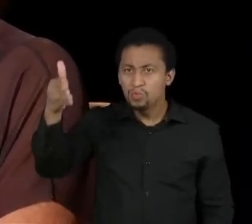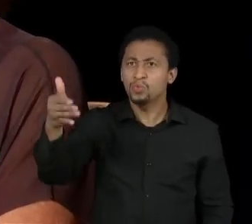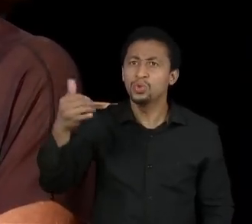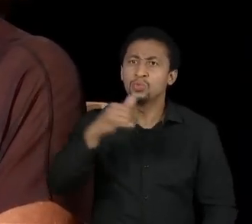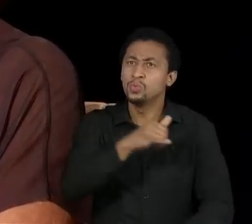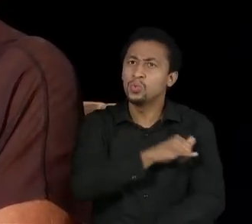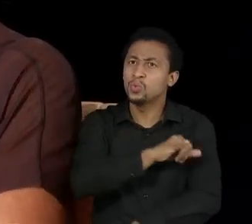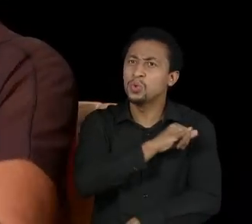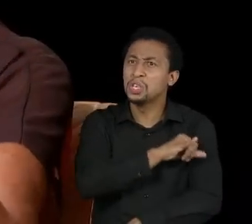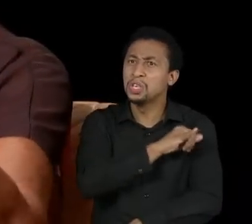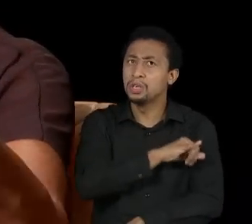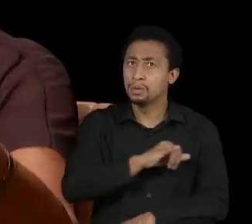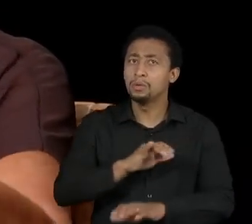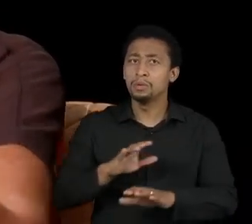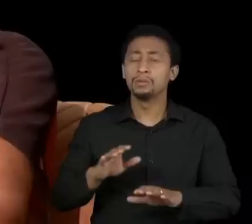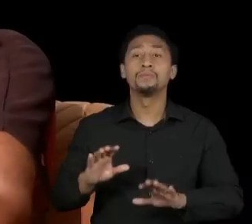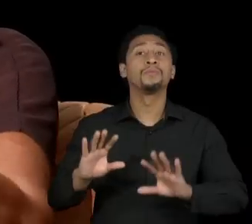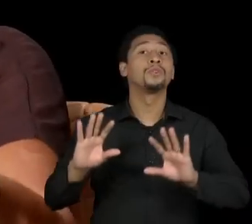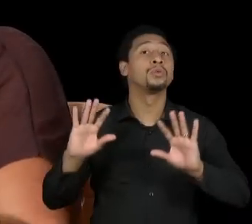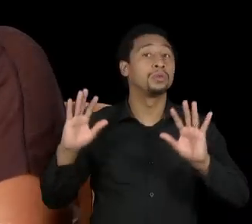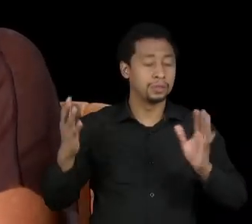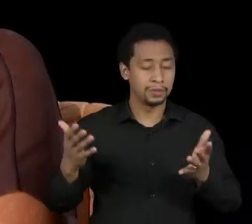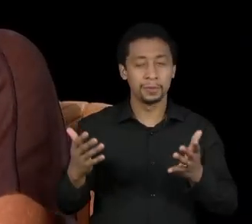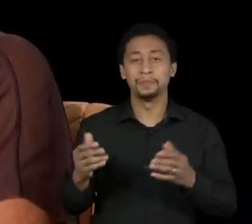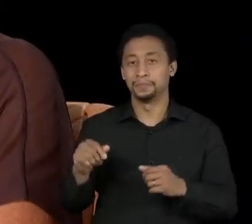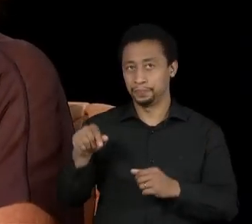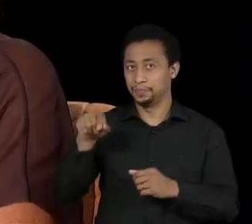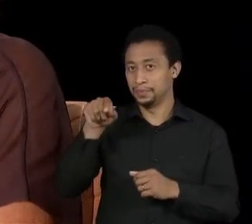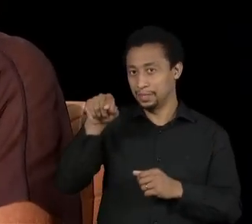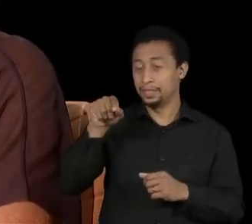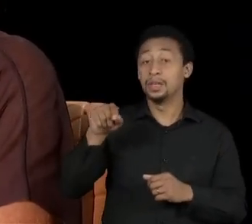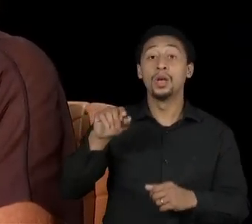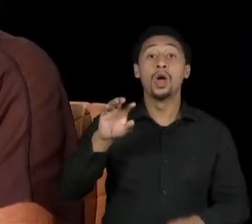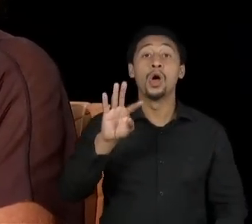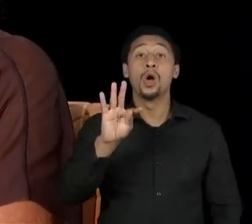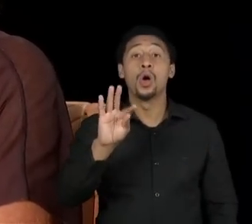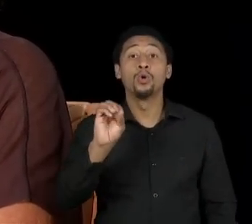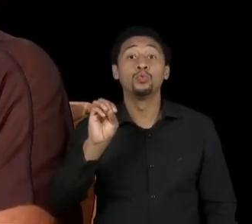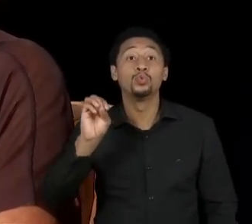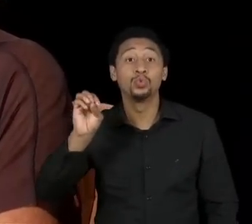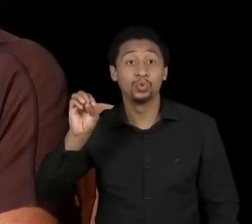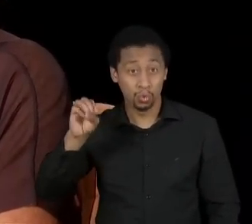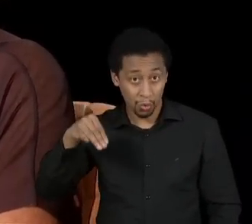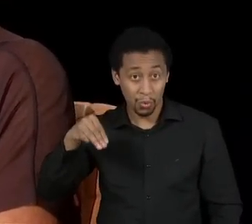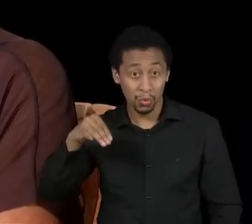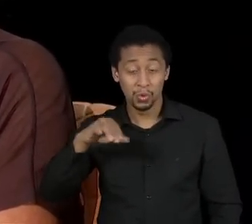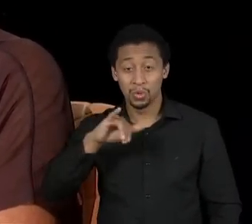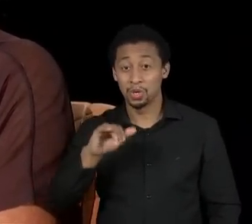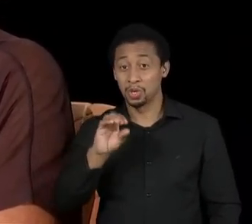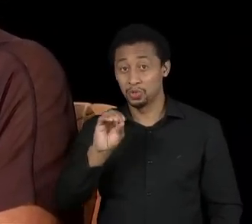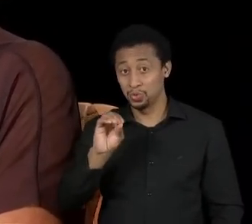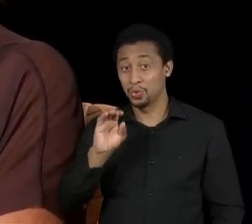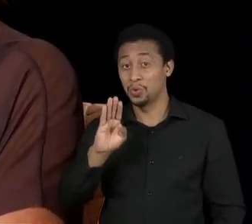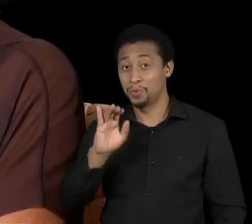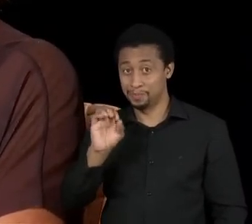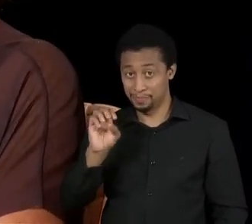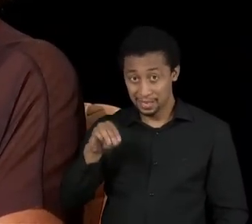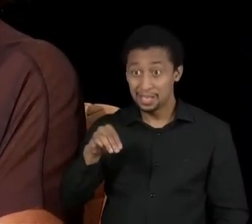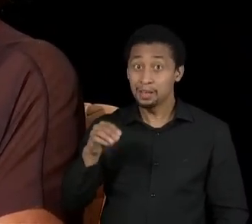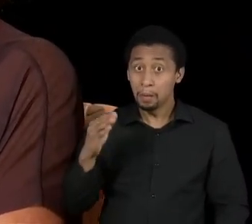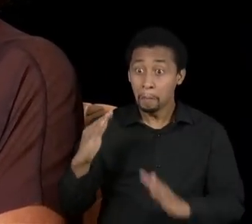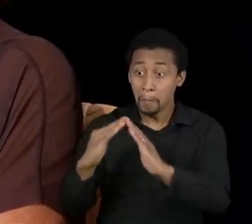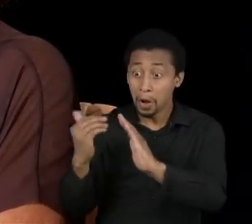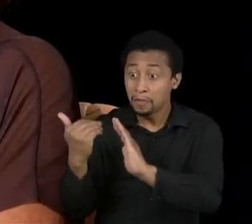na Nascimento Silva, a famosa. Nascimento Silva, o Tom Jobim morava em frente, o Joaquim e eu aqui.